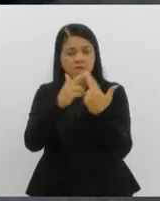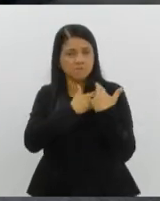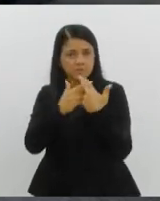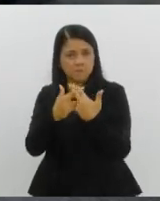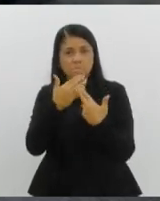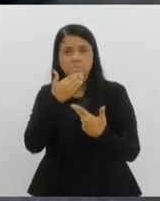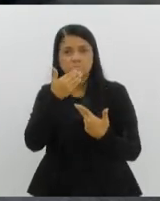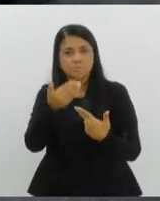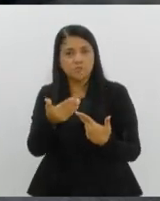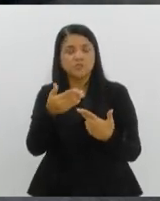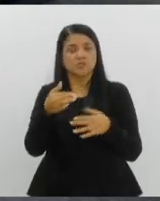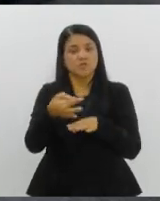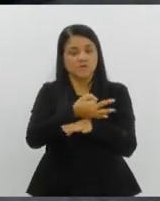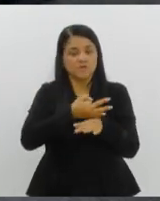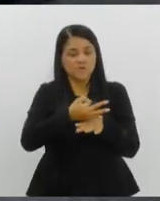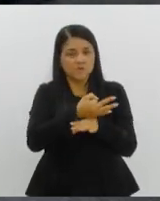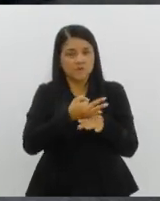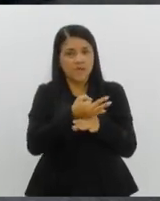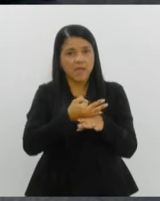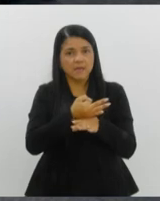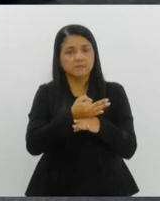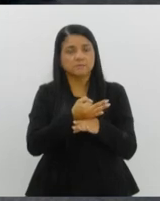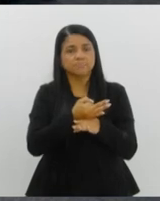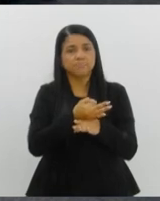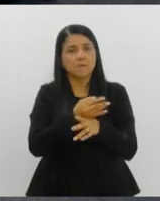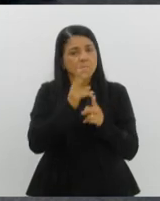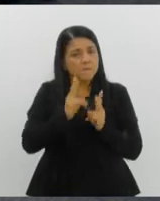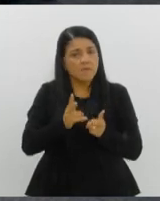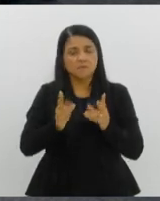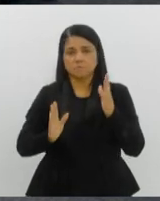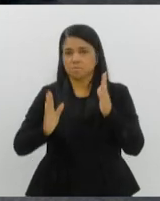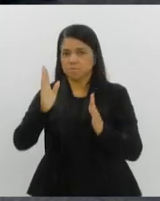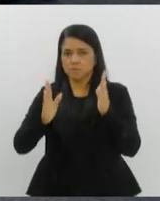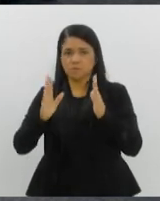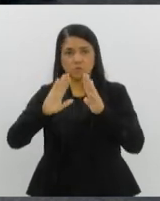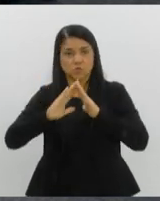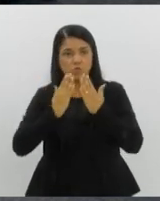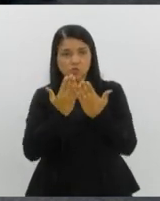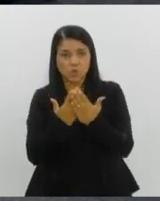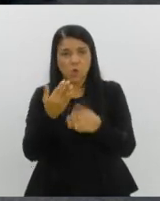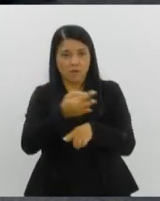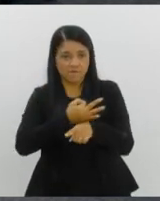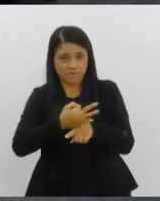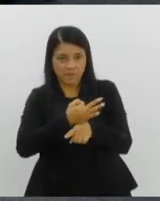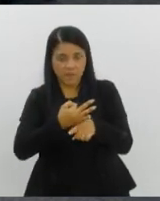no mesmo período do período escolar, possa desfrutar das